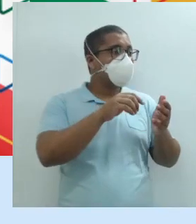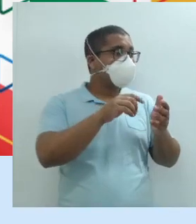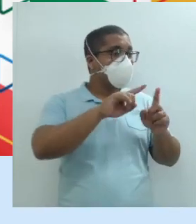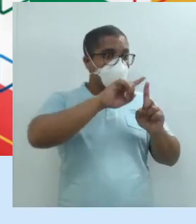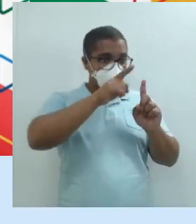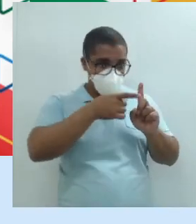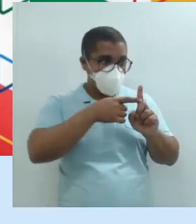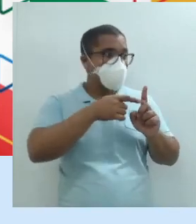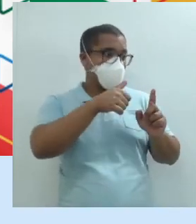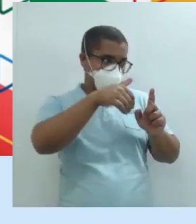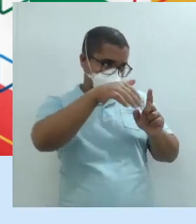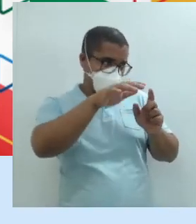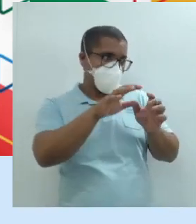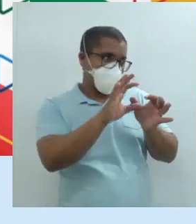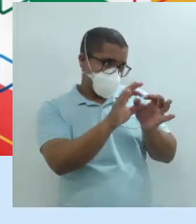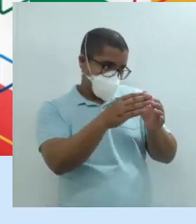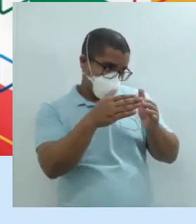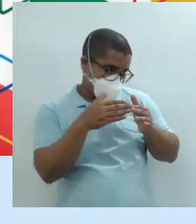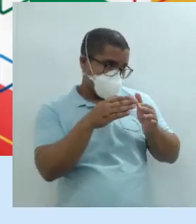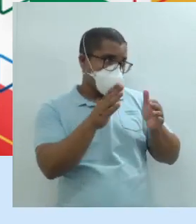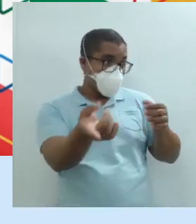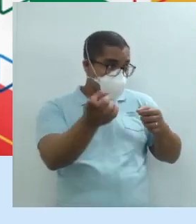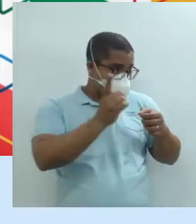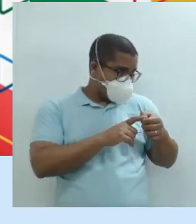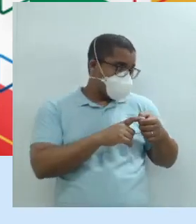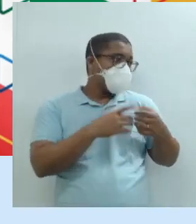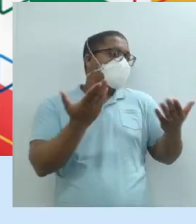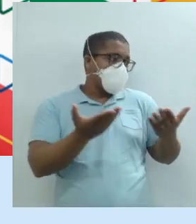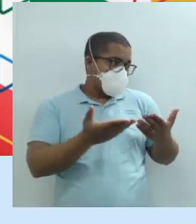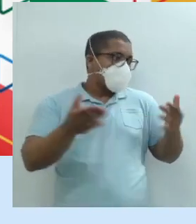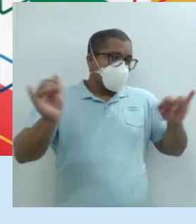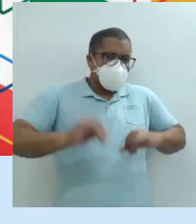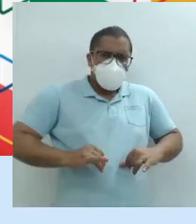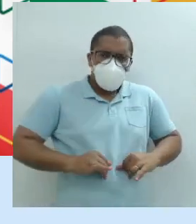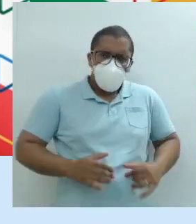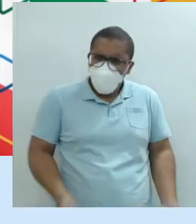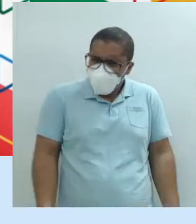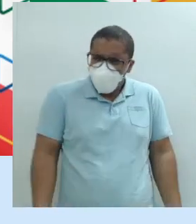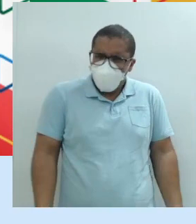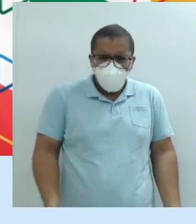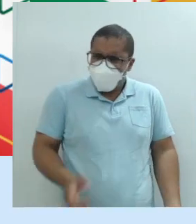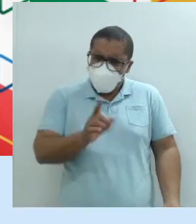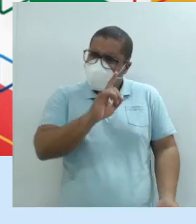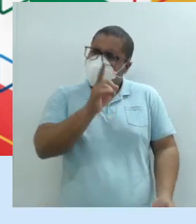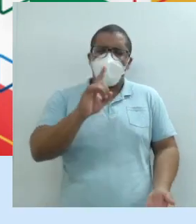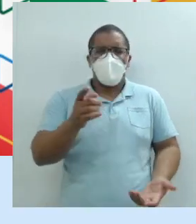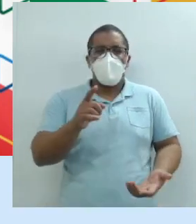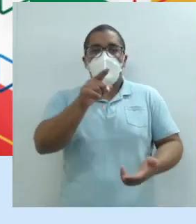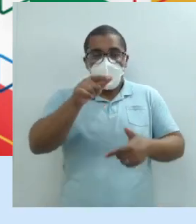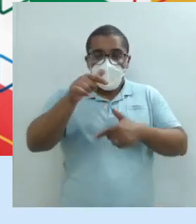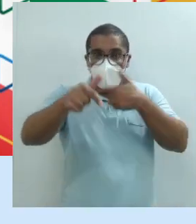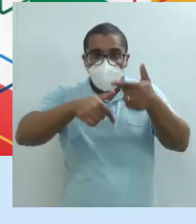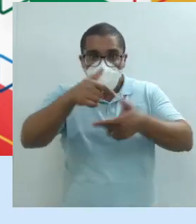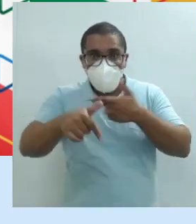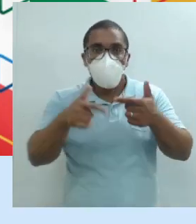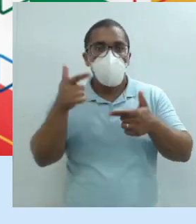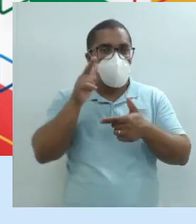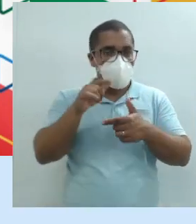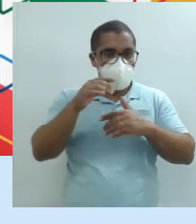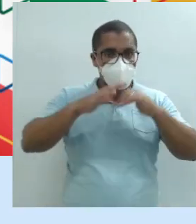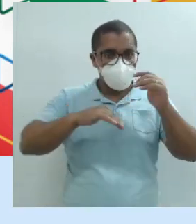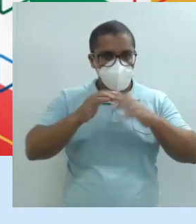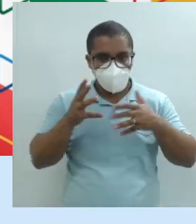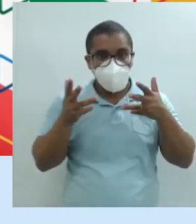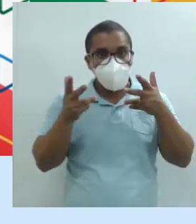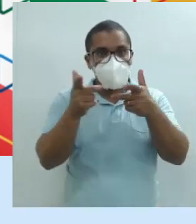licença maternidade. Então, isso é uma via de mão dupla. Do mesmo jeito que você vai ser um trabalhador desenvolvendo as suas competências